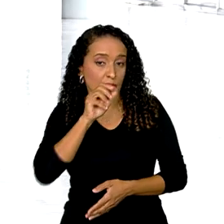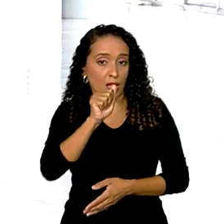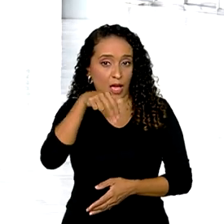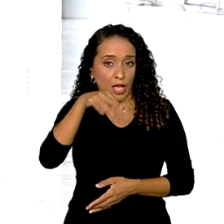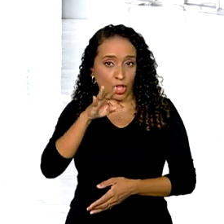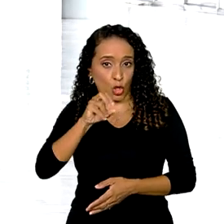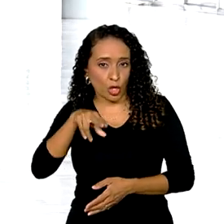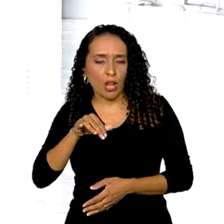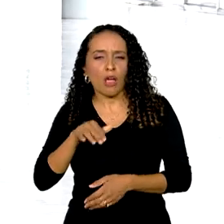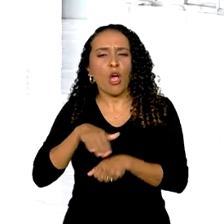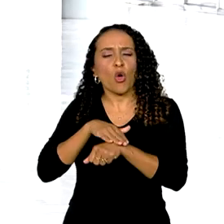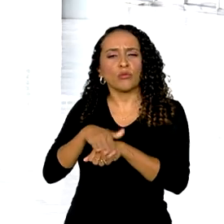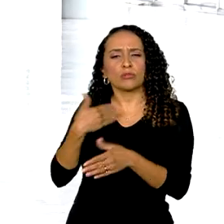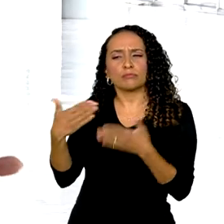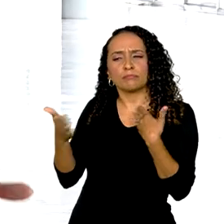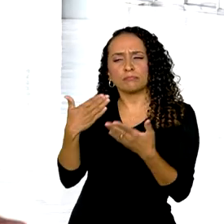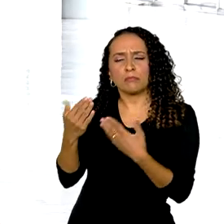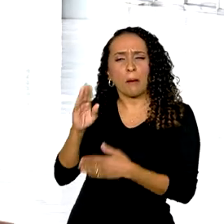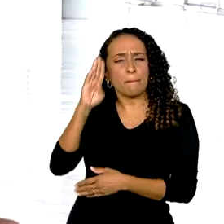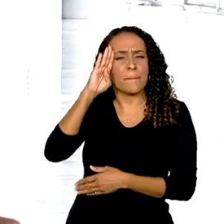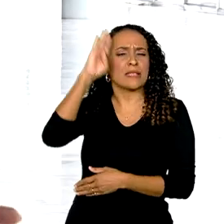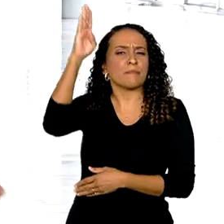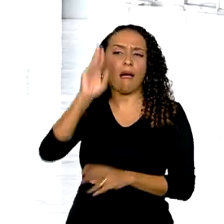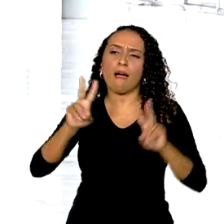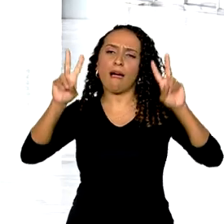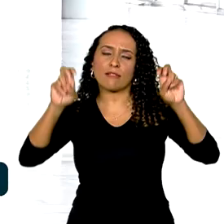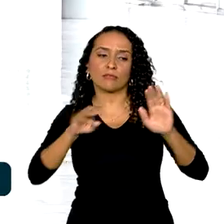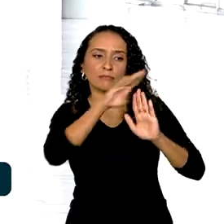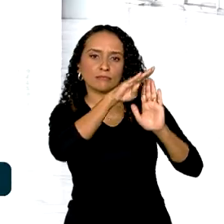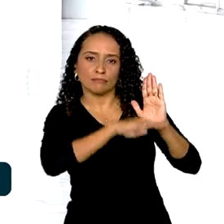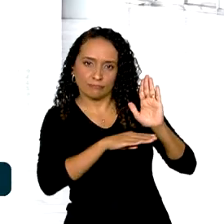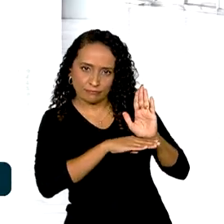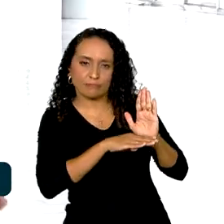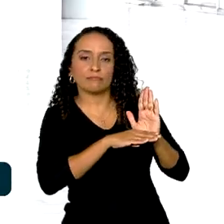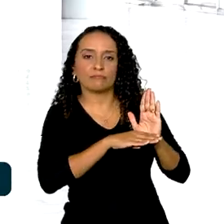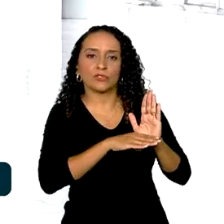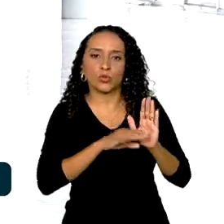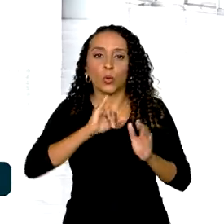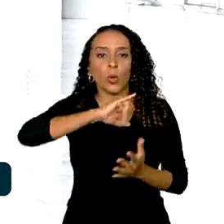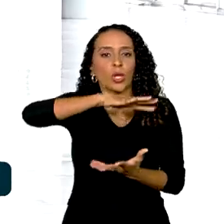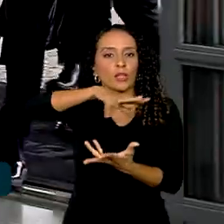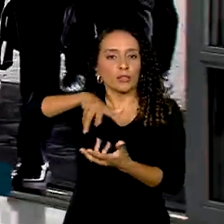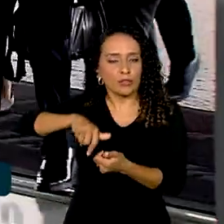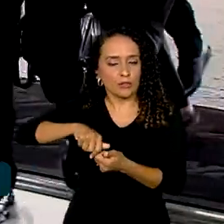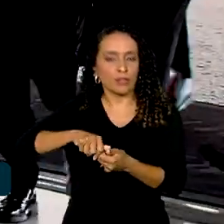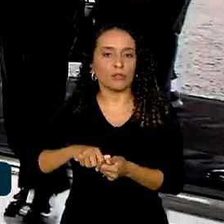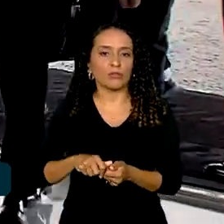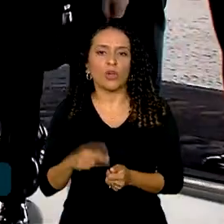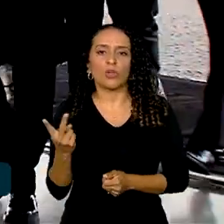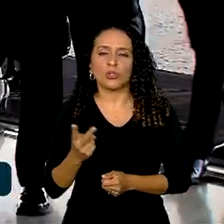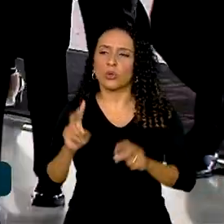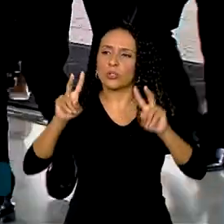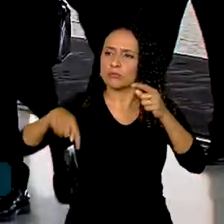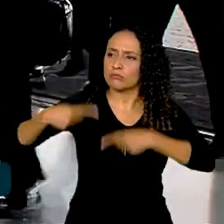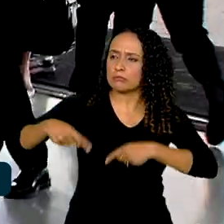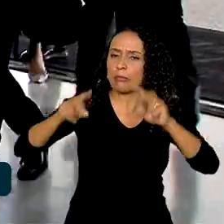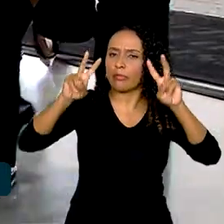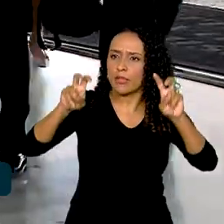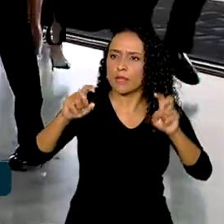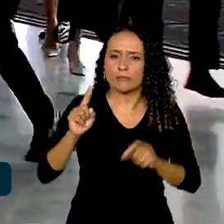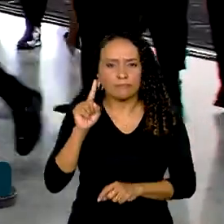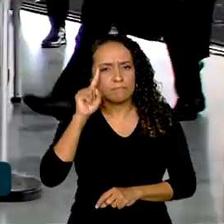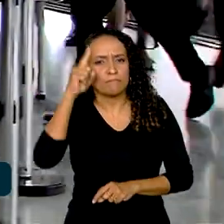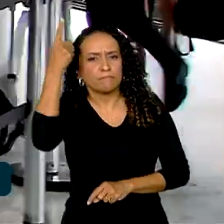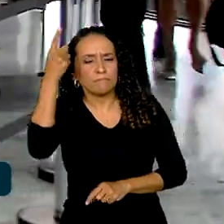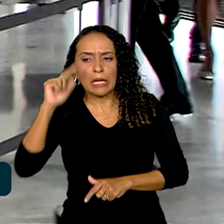Blinken, conversaram sobre os principais assuntos da agenda bilateral e internacional. Eles abordaram temas como a Iniciativa